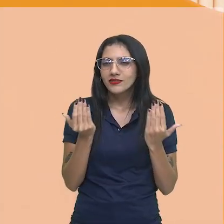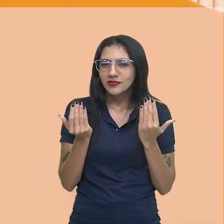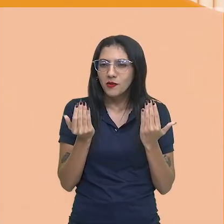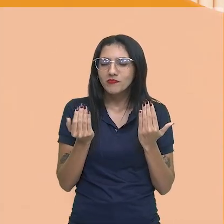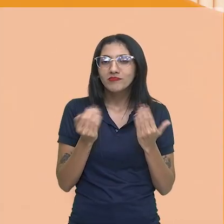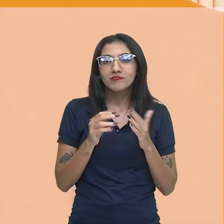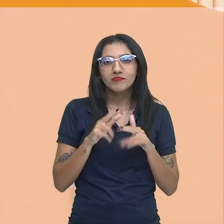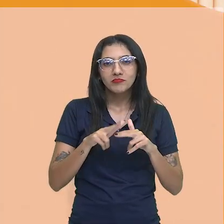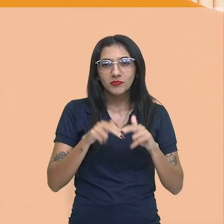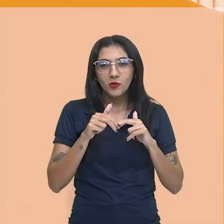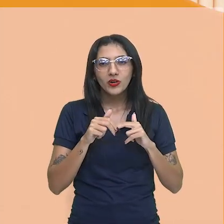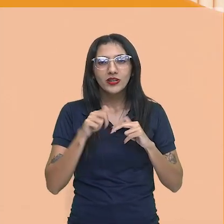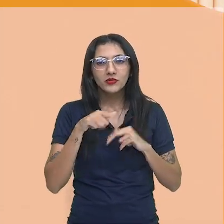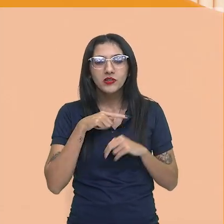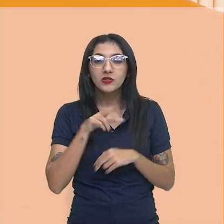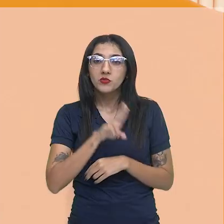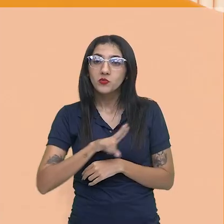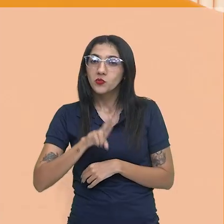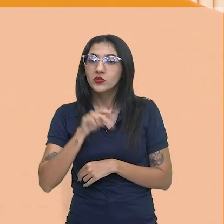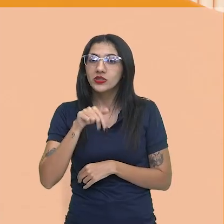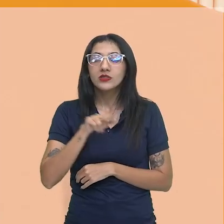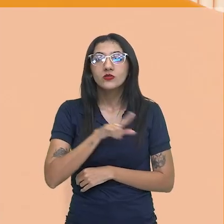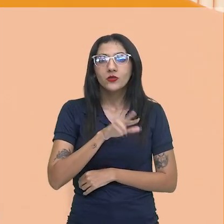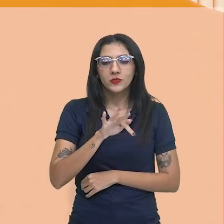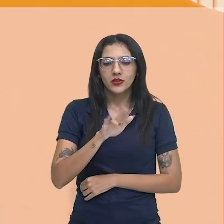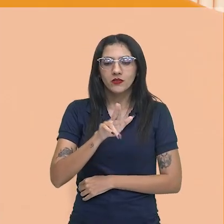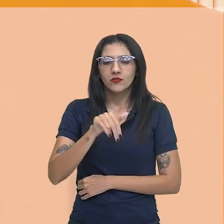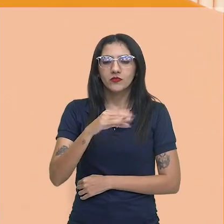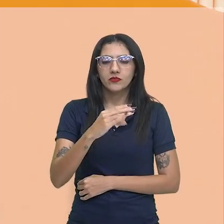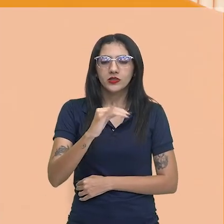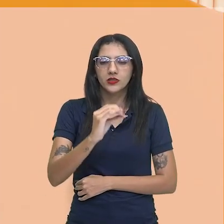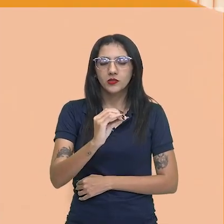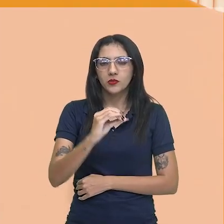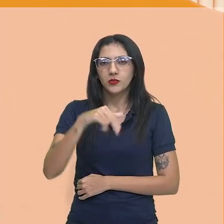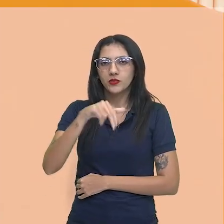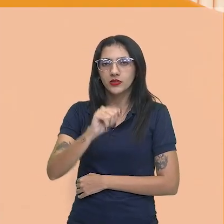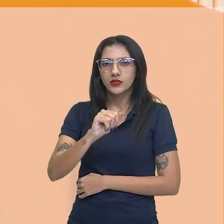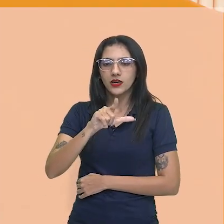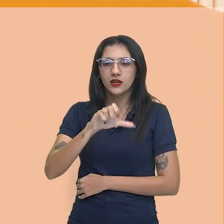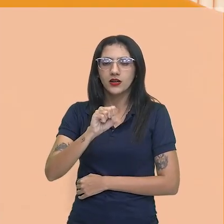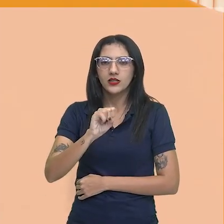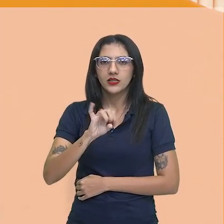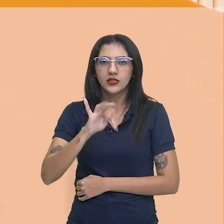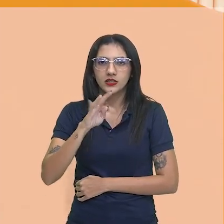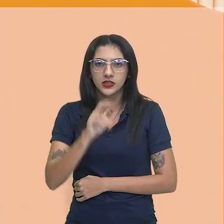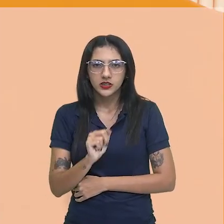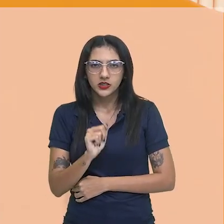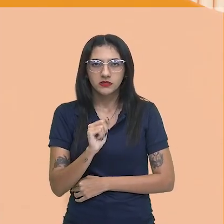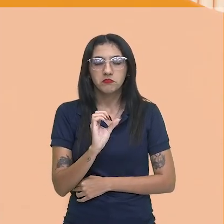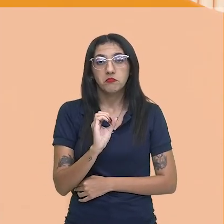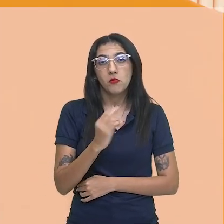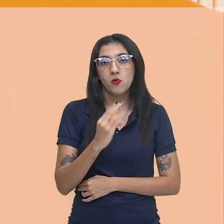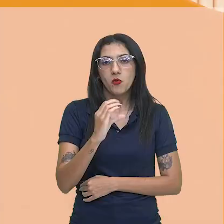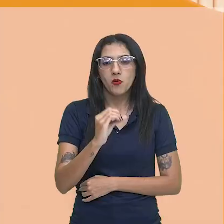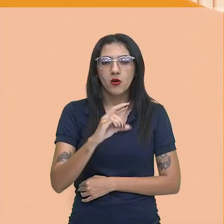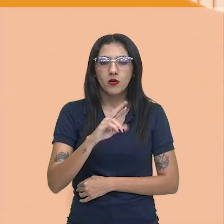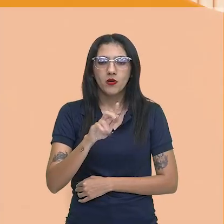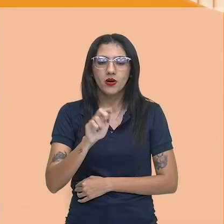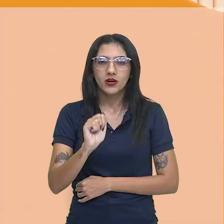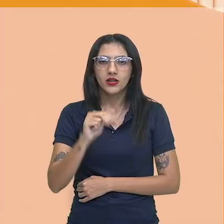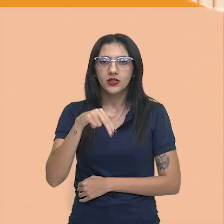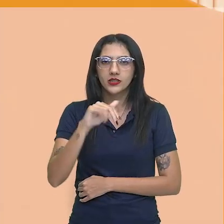método dele é chamado de método funcionalista, né? Também chamo de organicista, né,